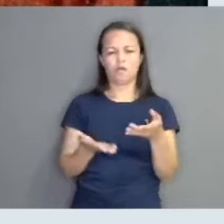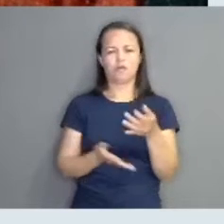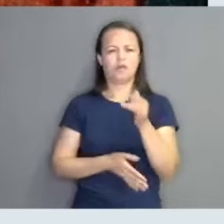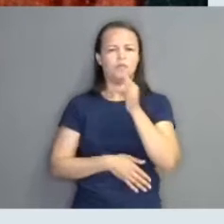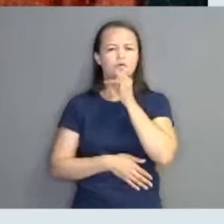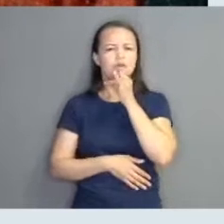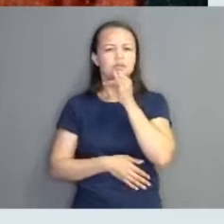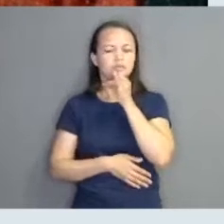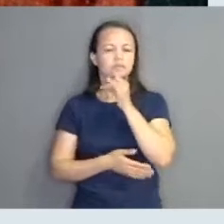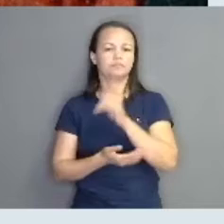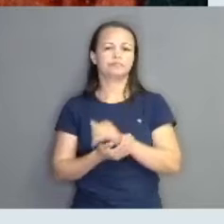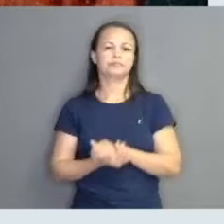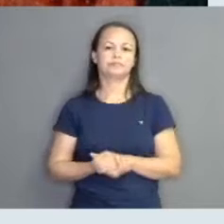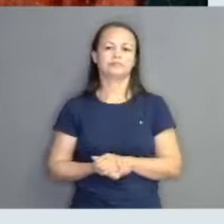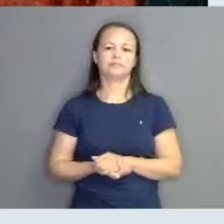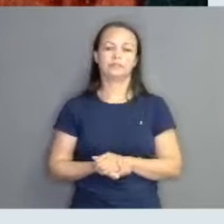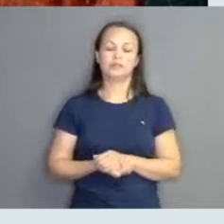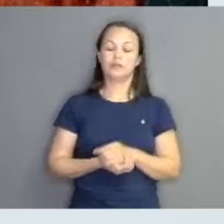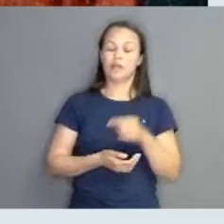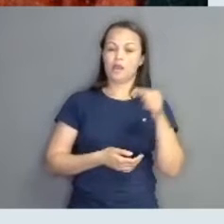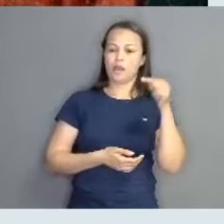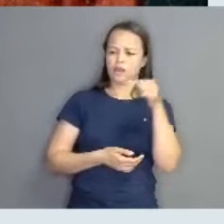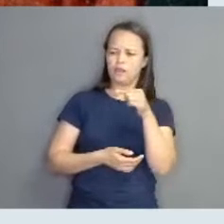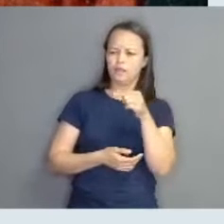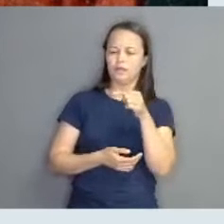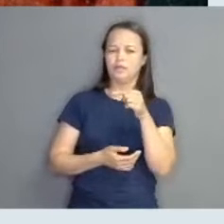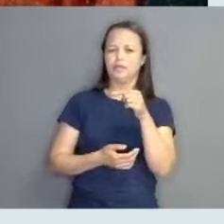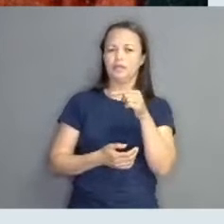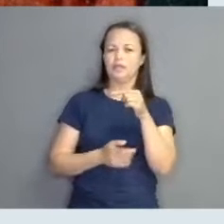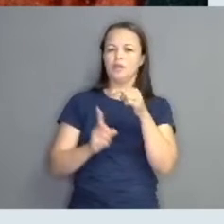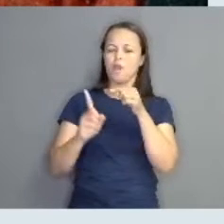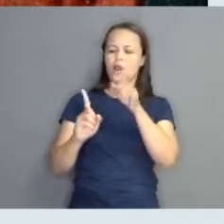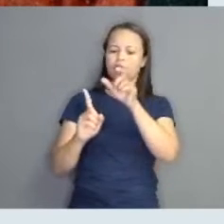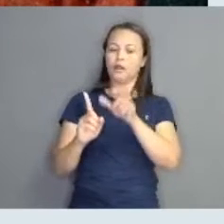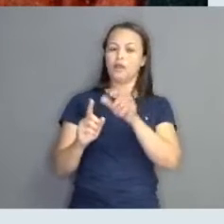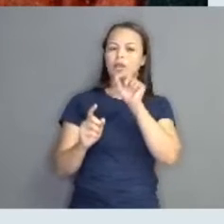Ele era o chamado Henrique VIII.